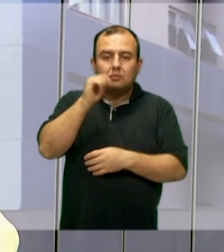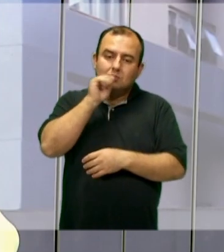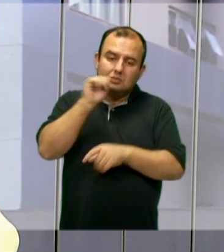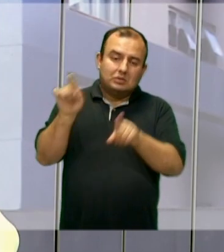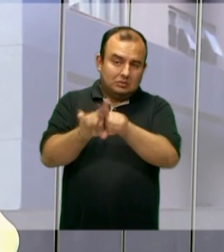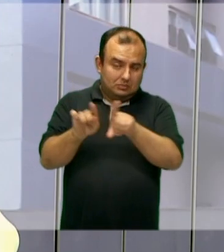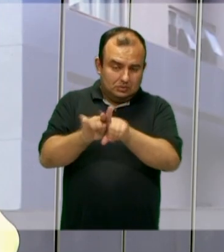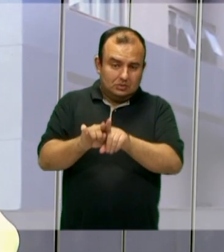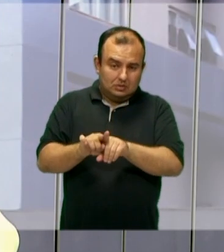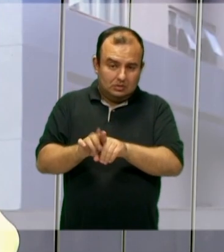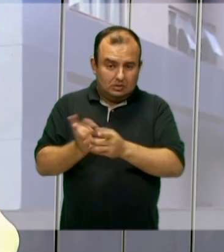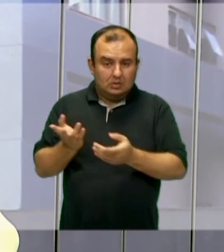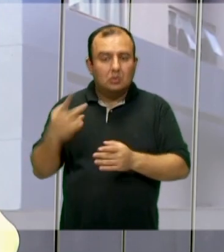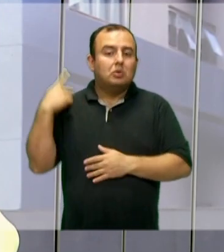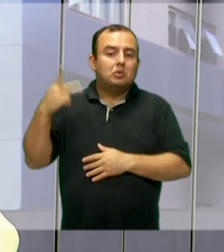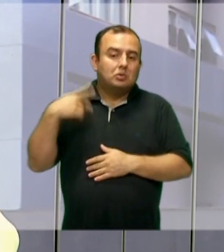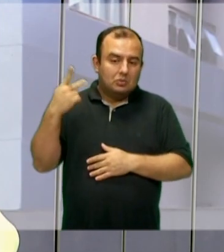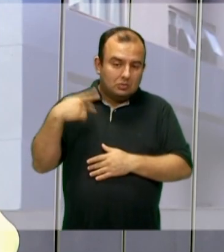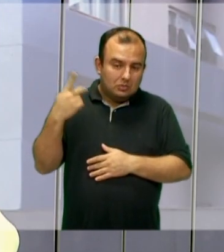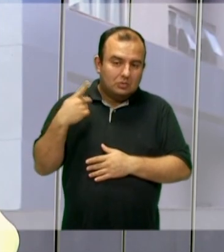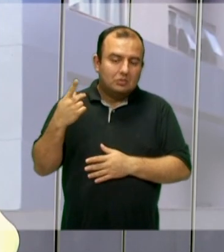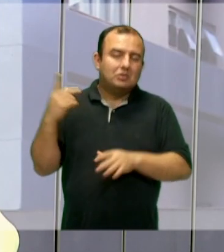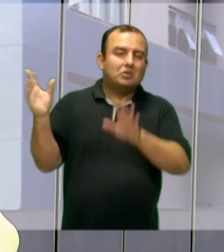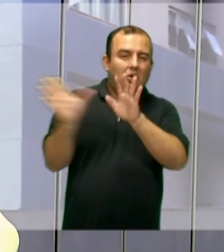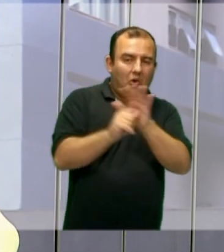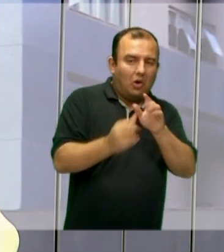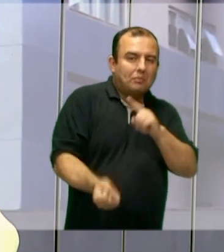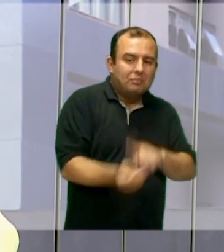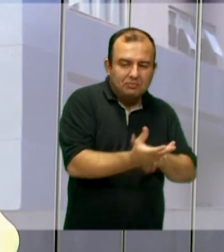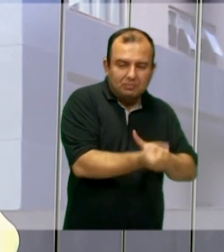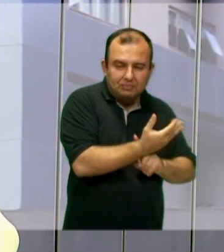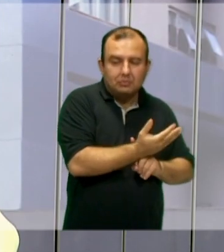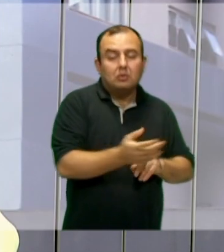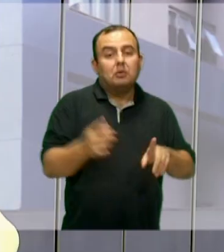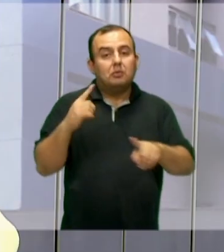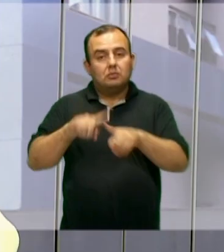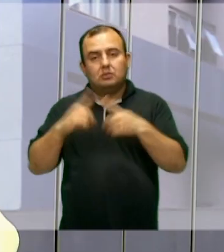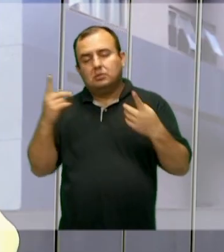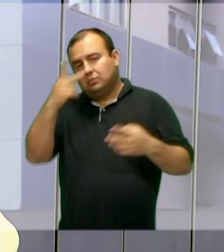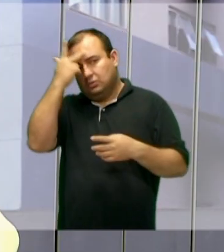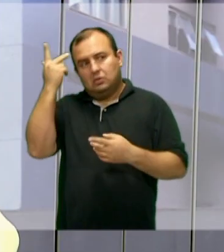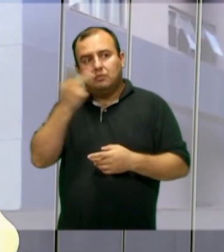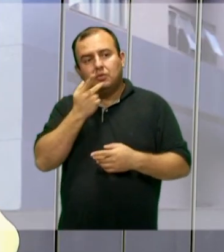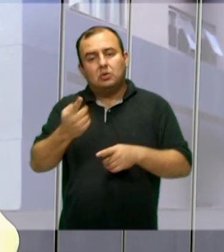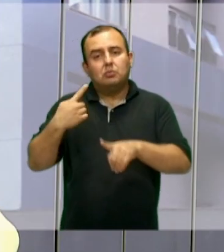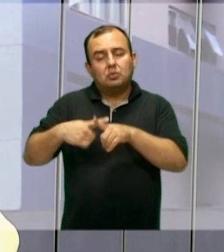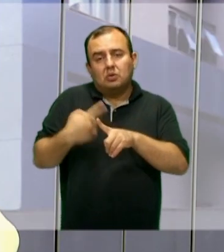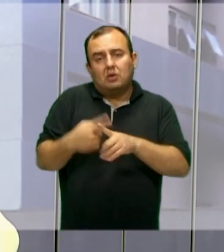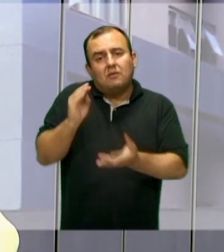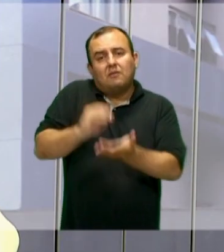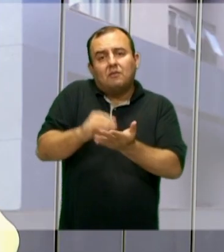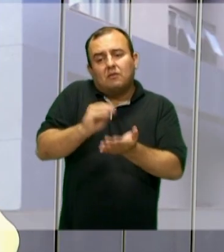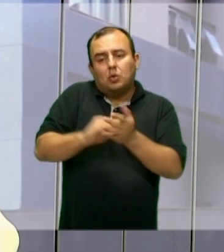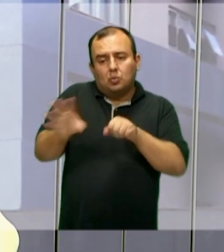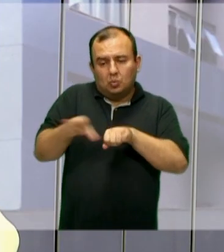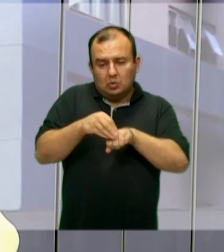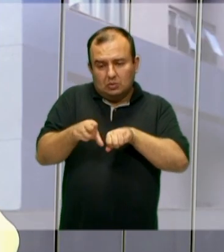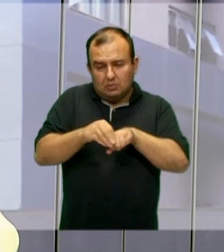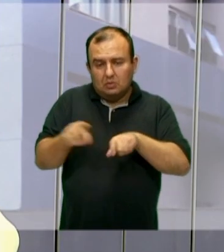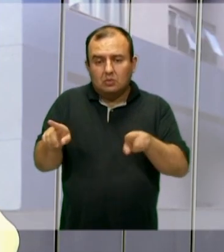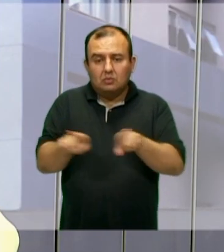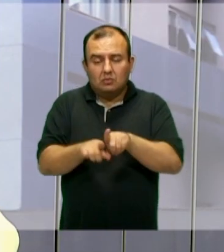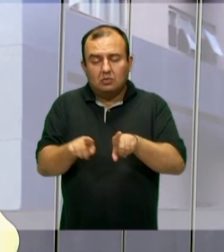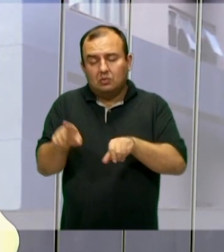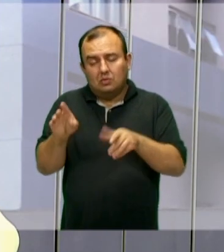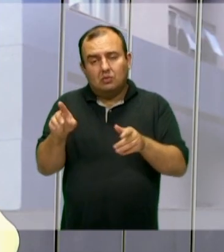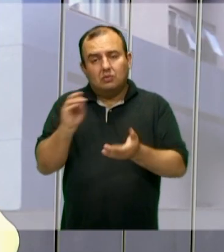né, que, não, político é tudo corrupto e tudo mais, mas muitas vezes essa fala acontece por falta de conhecimento. E se tem algo que a gente